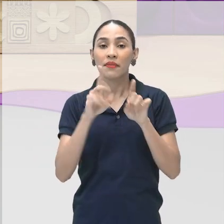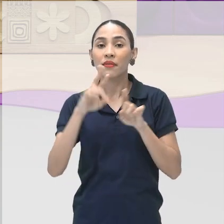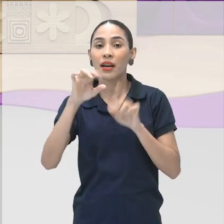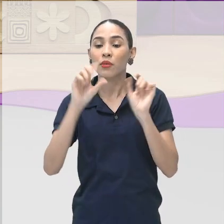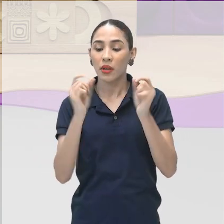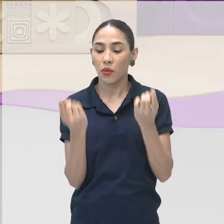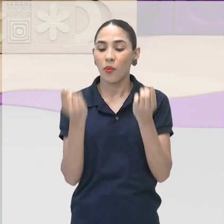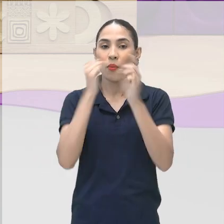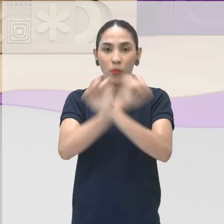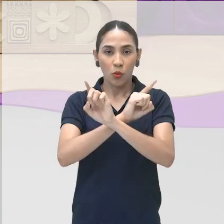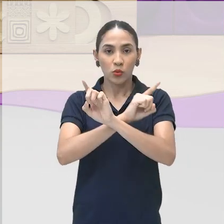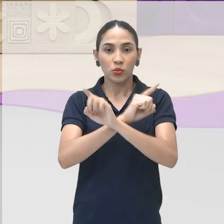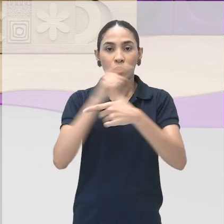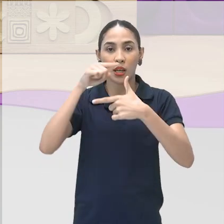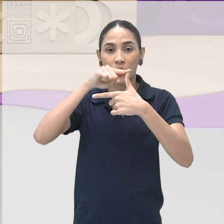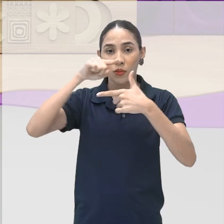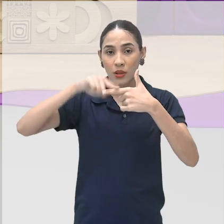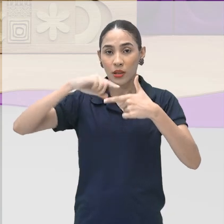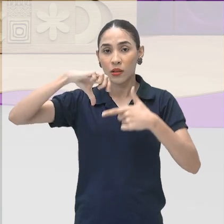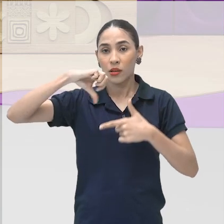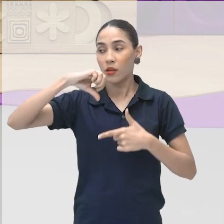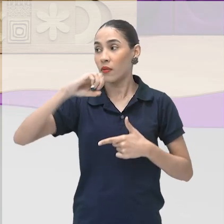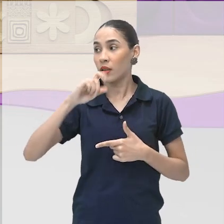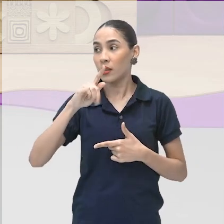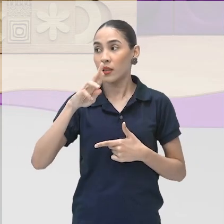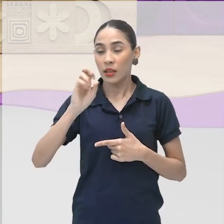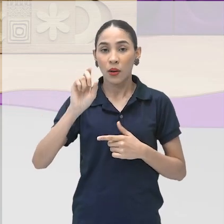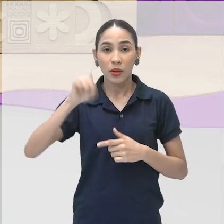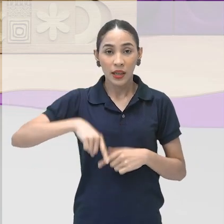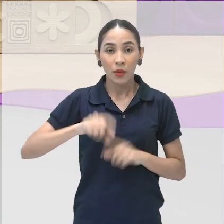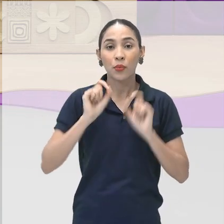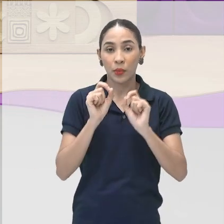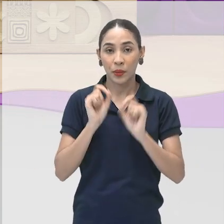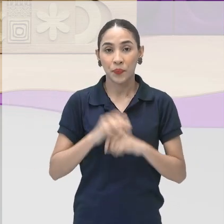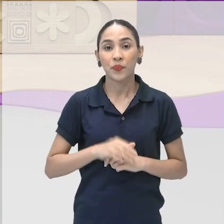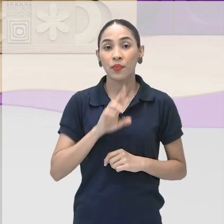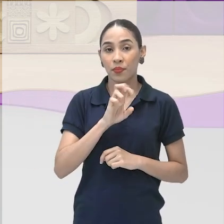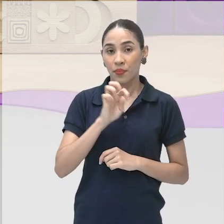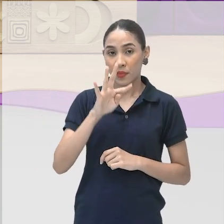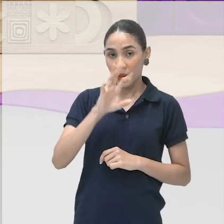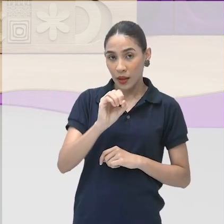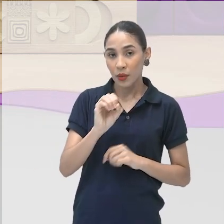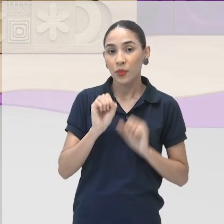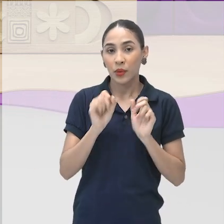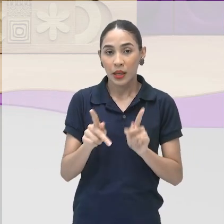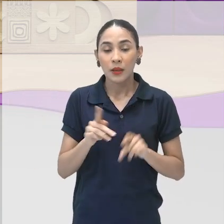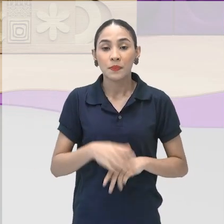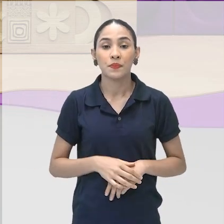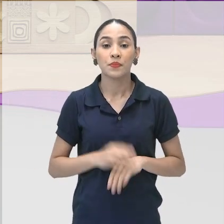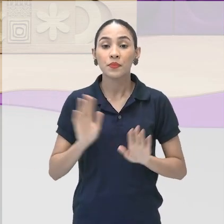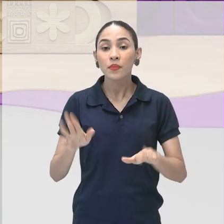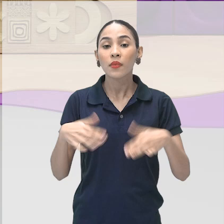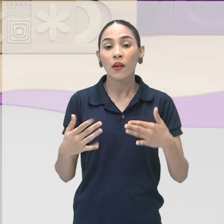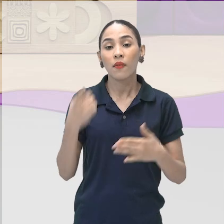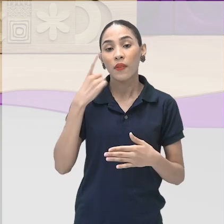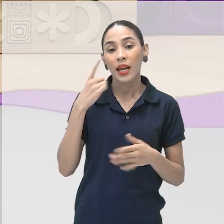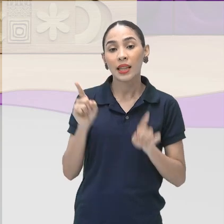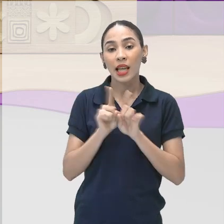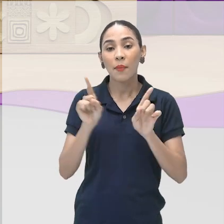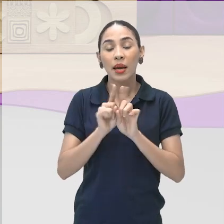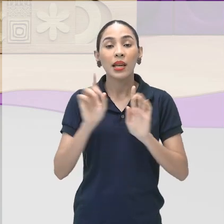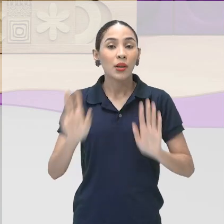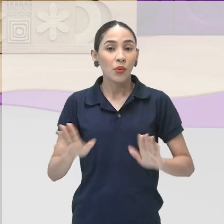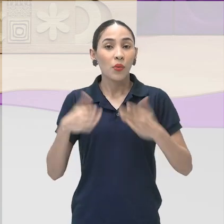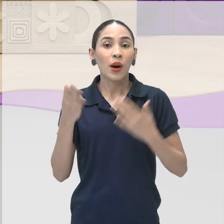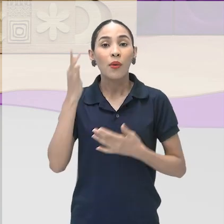estar oposto ao ângulo de 90 graus, que é o ângulo reto, certo? Então, vamos verificar qual é